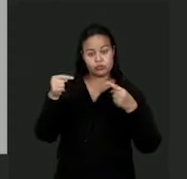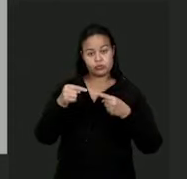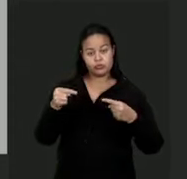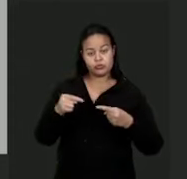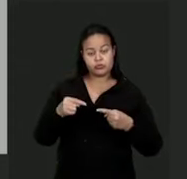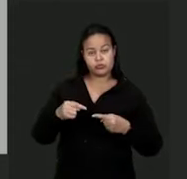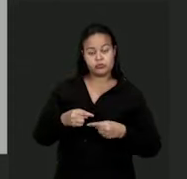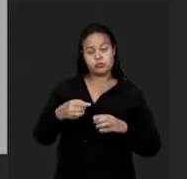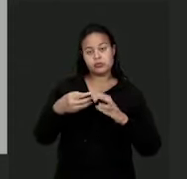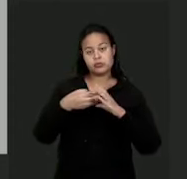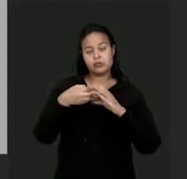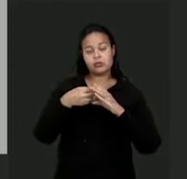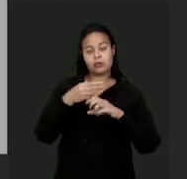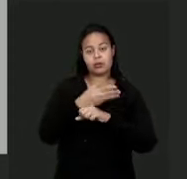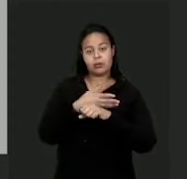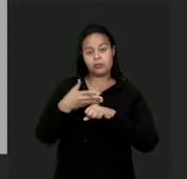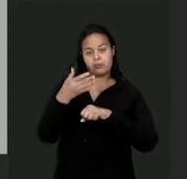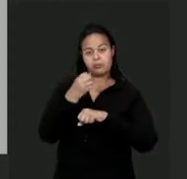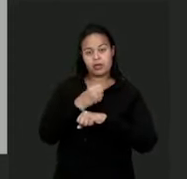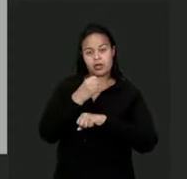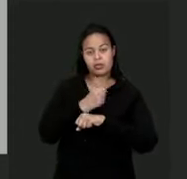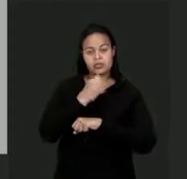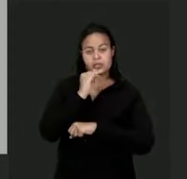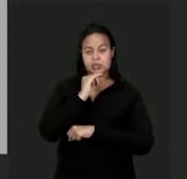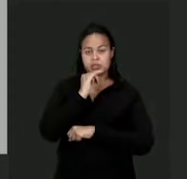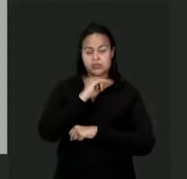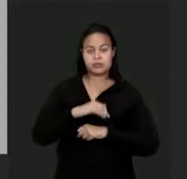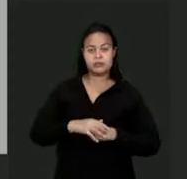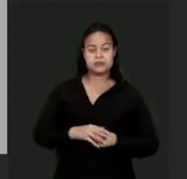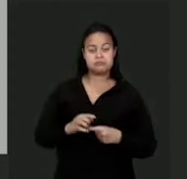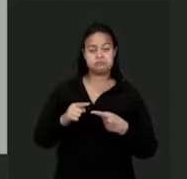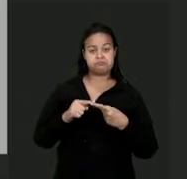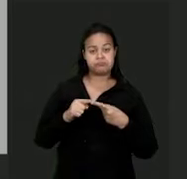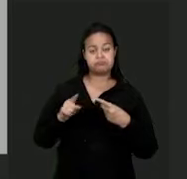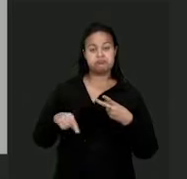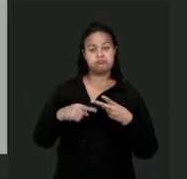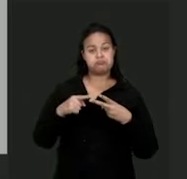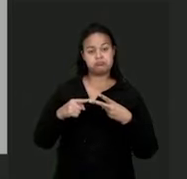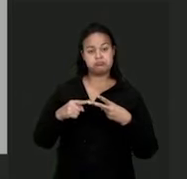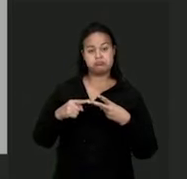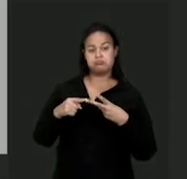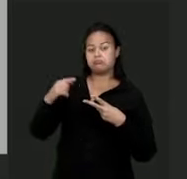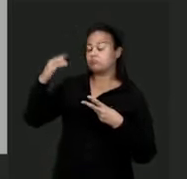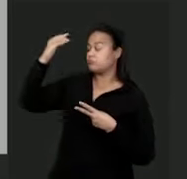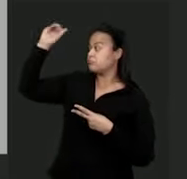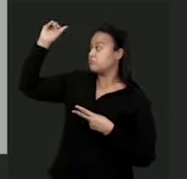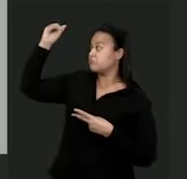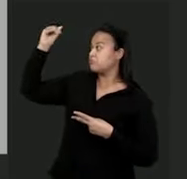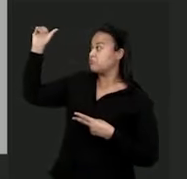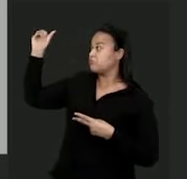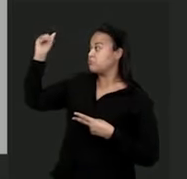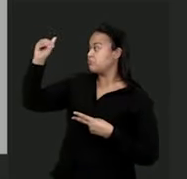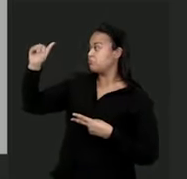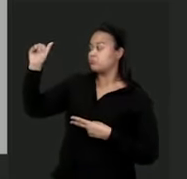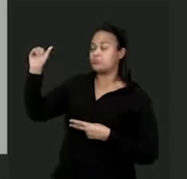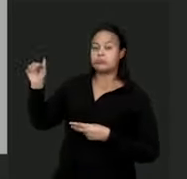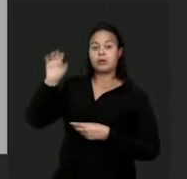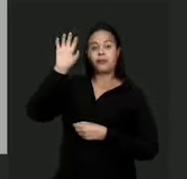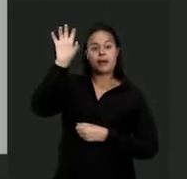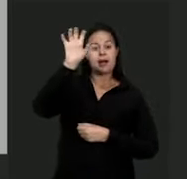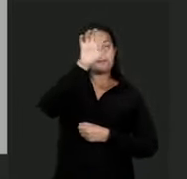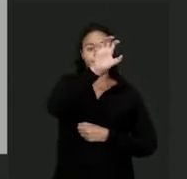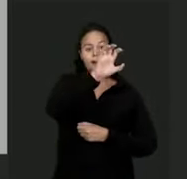células brancas, são, por exemplo, os eosinófilos, o basófilo, o neutrófilo, o monócito, os linfócitos